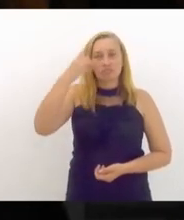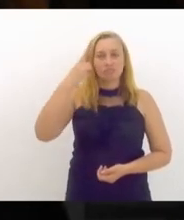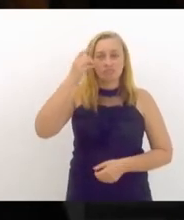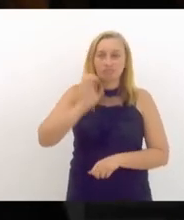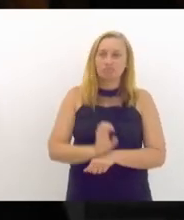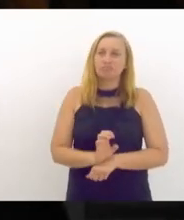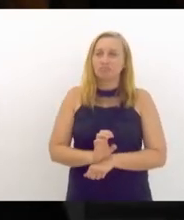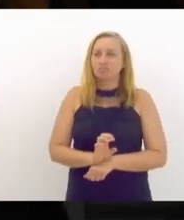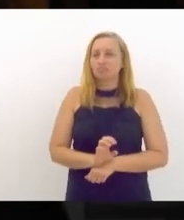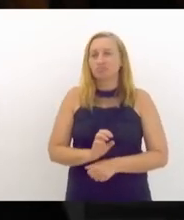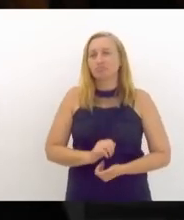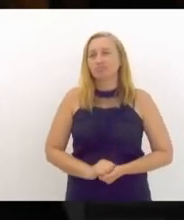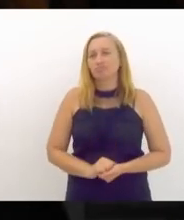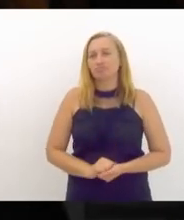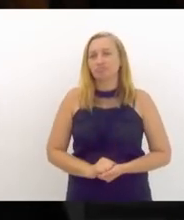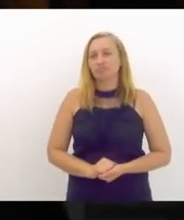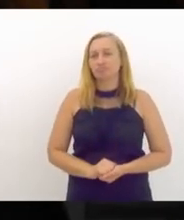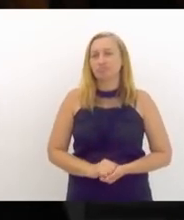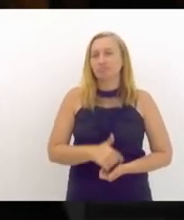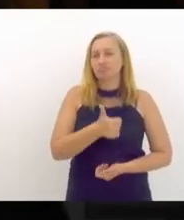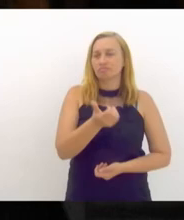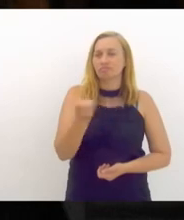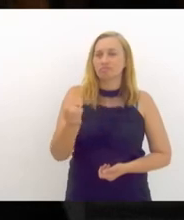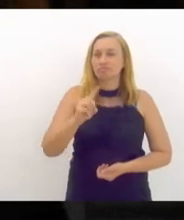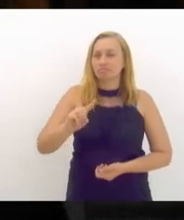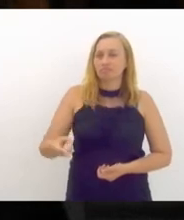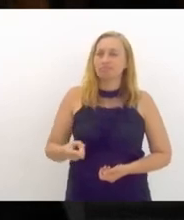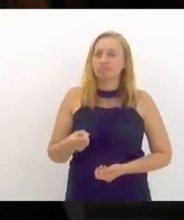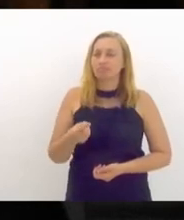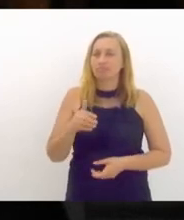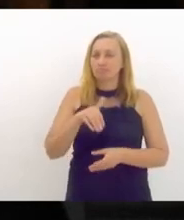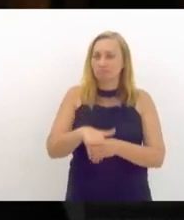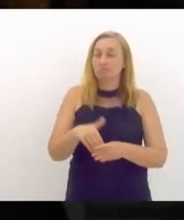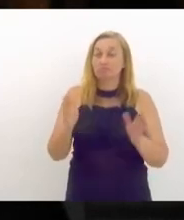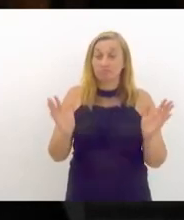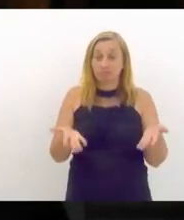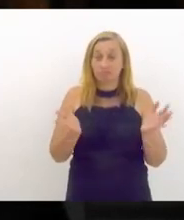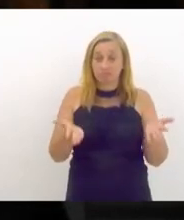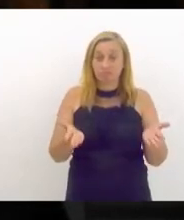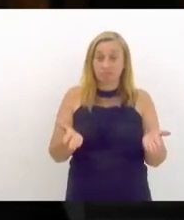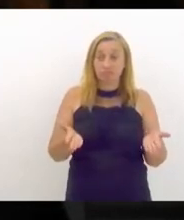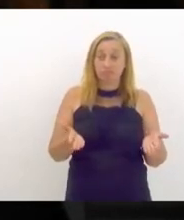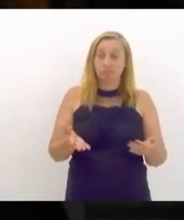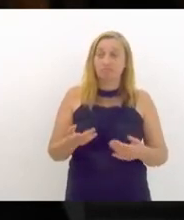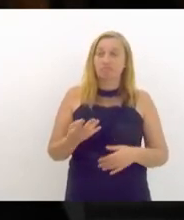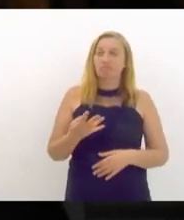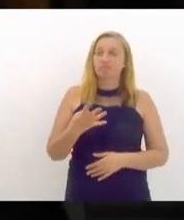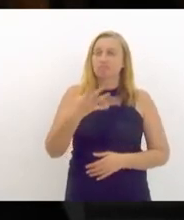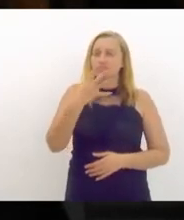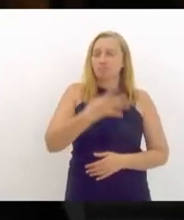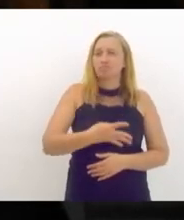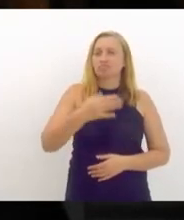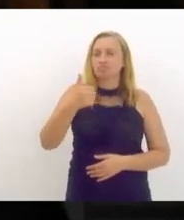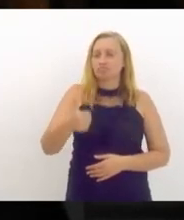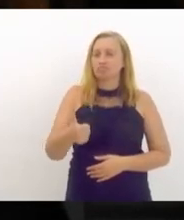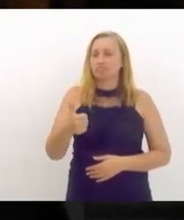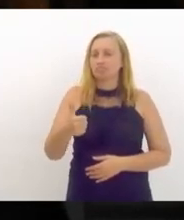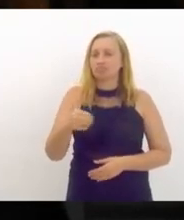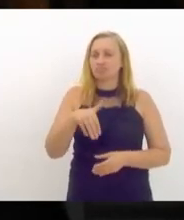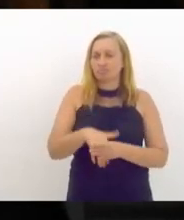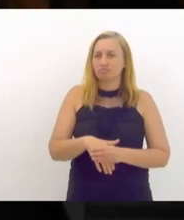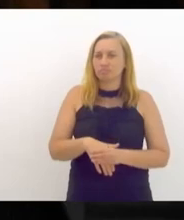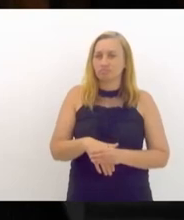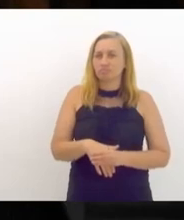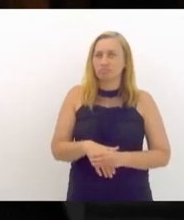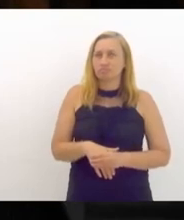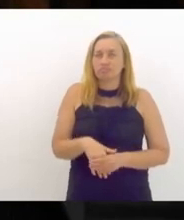estadual, tive 16 mil votos, e agora 41 mil votos. Eu